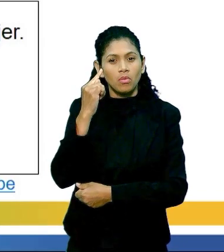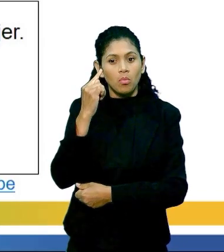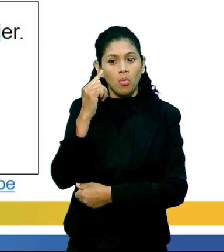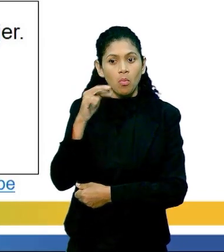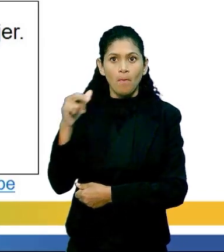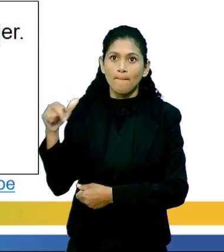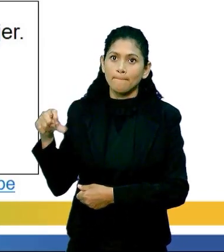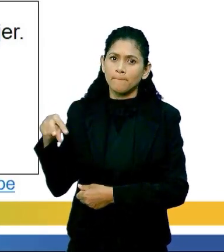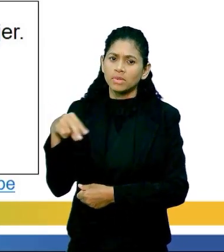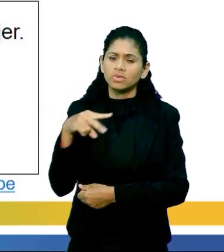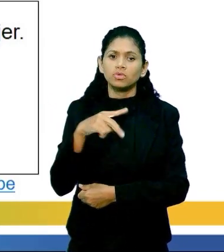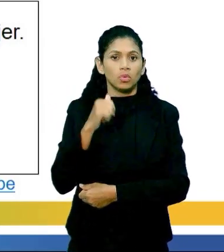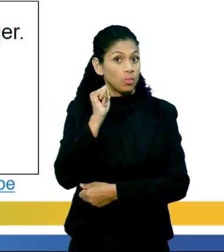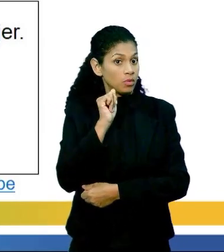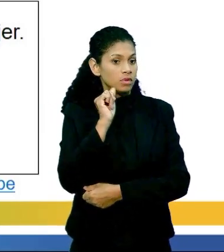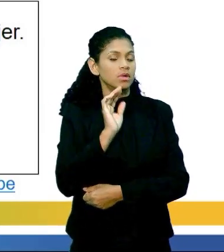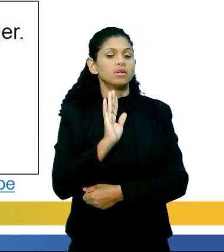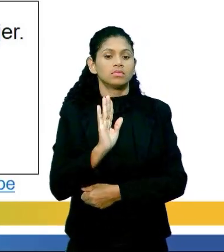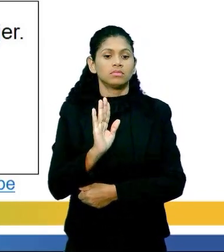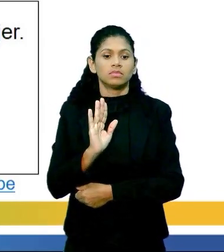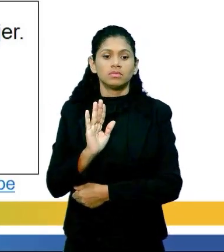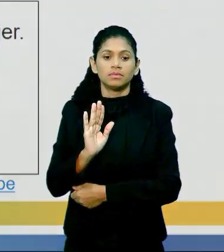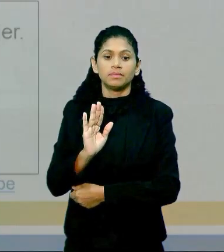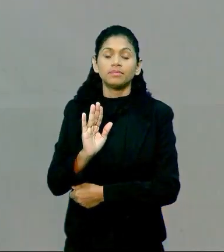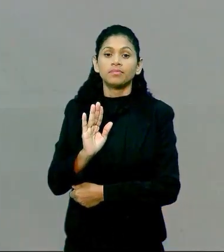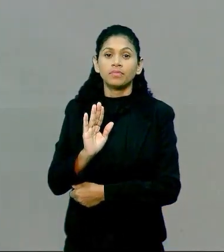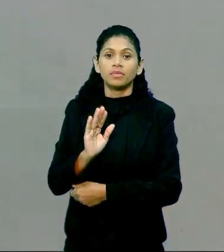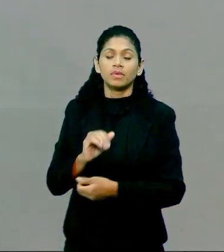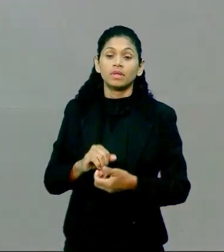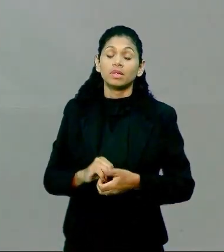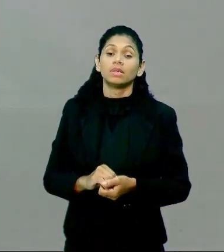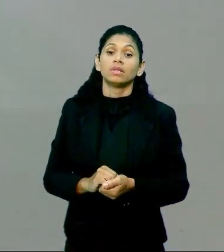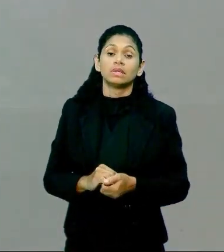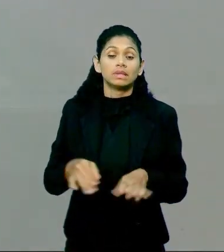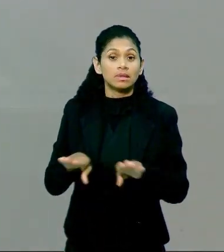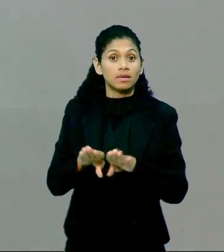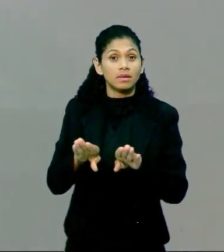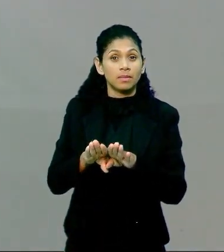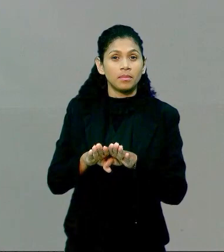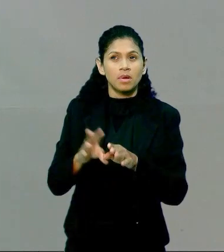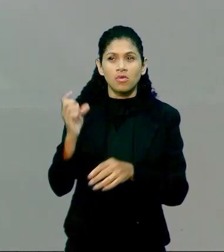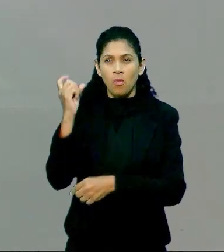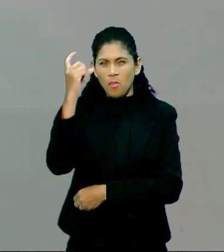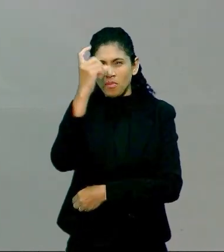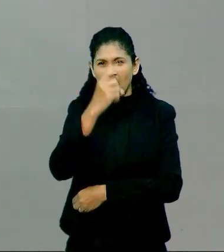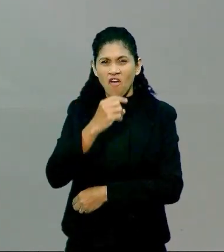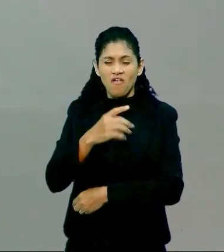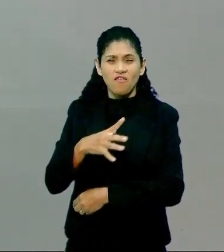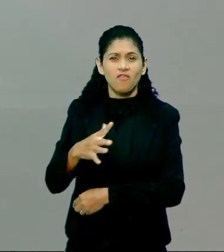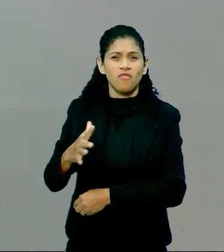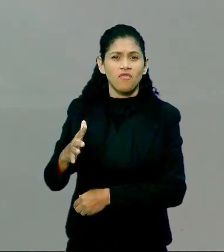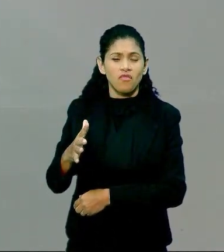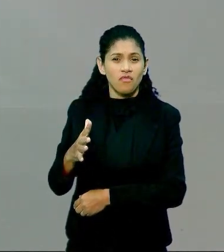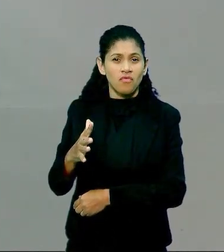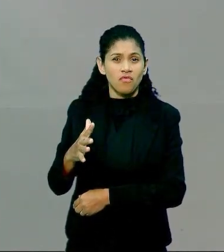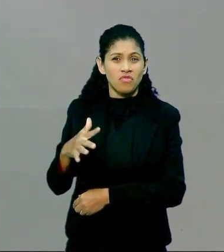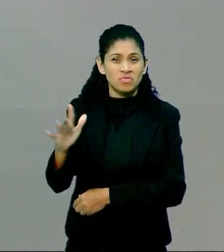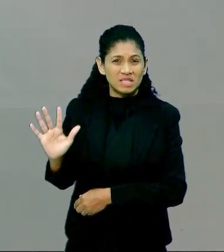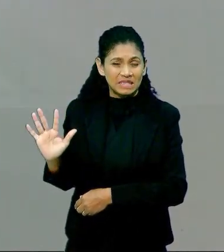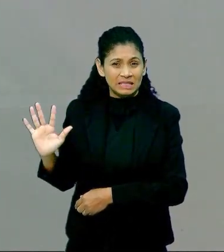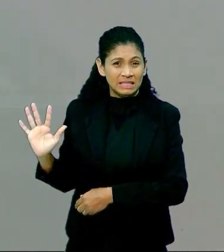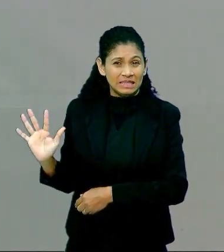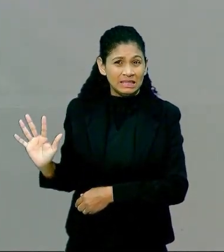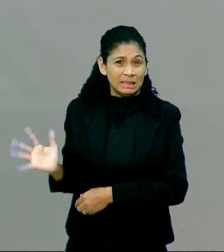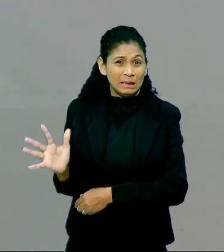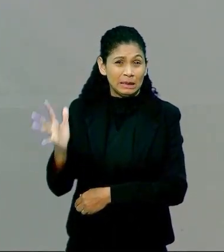caro. Então, supõe-se que se a pessoa usa, por exemplo, um Azarro, a não ser que seja falsificado, pirata do Paraguai, né? Supõe-se que a